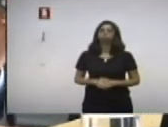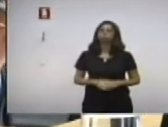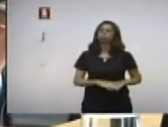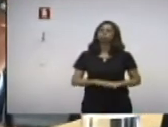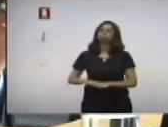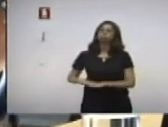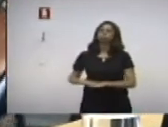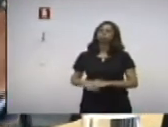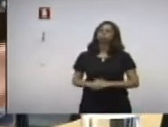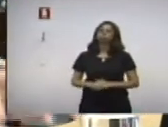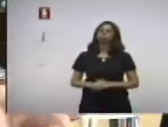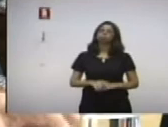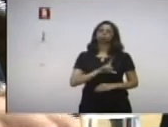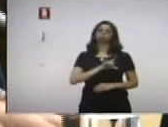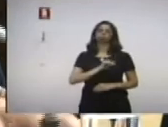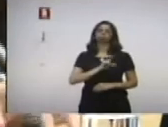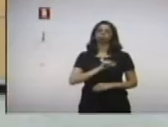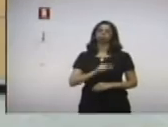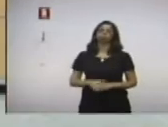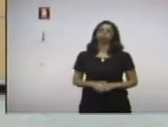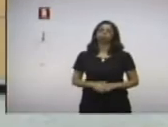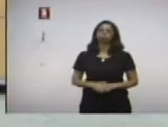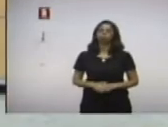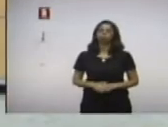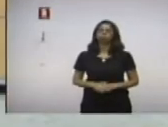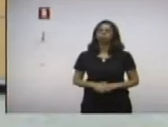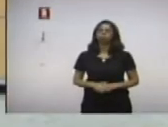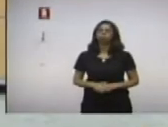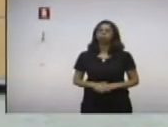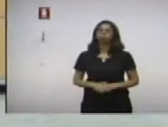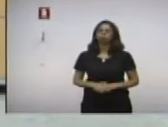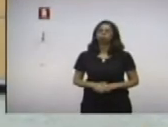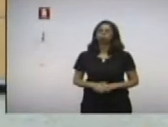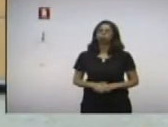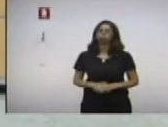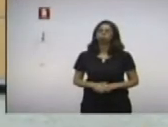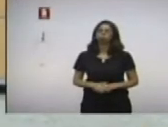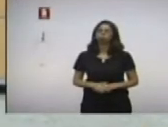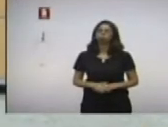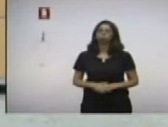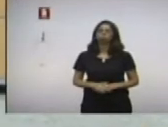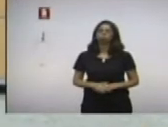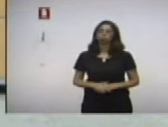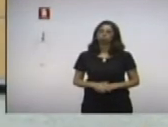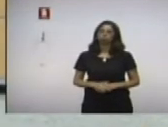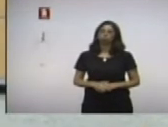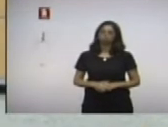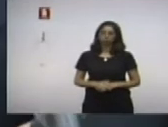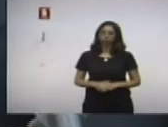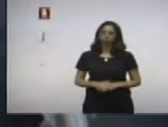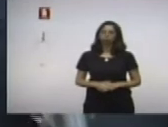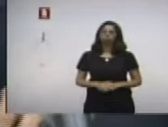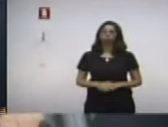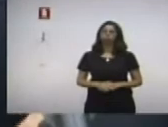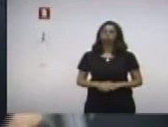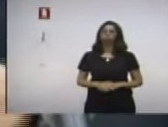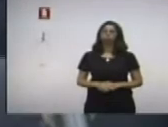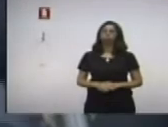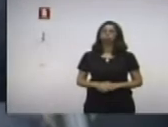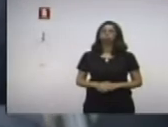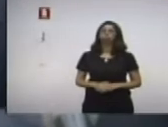o vereador Custódio Campos Paulo E aí o seu presidente